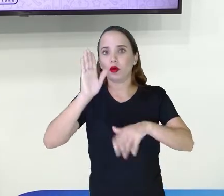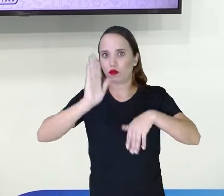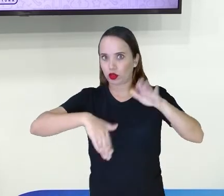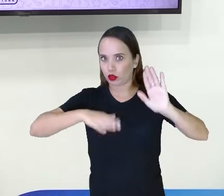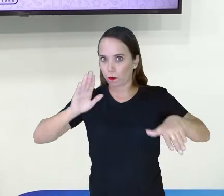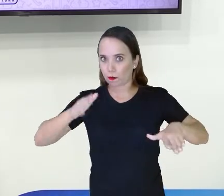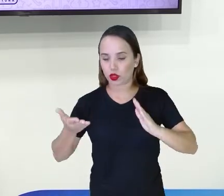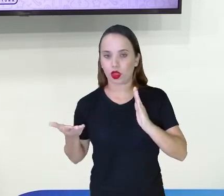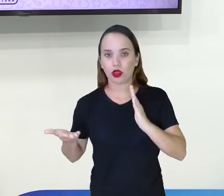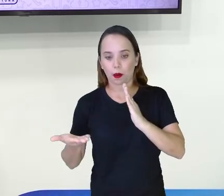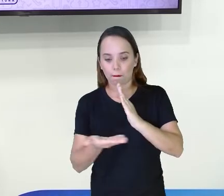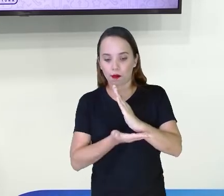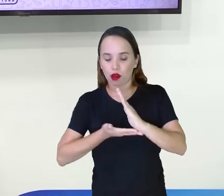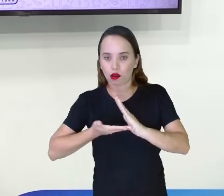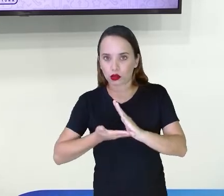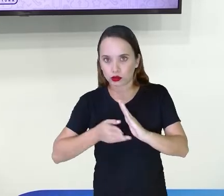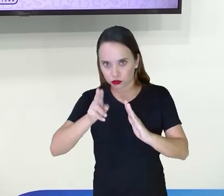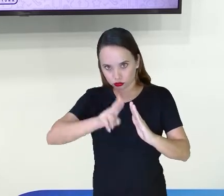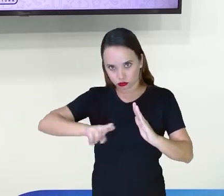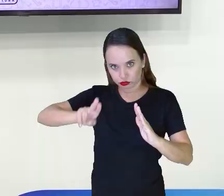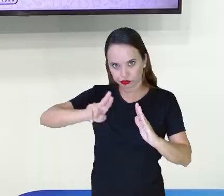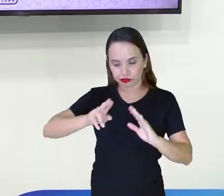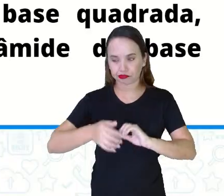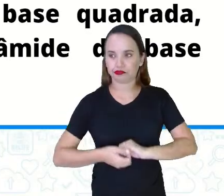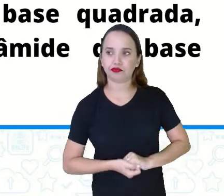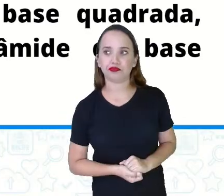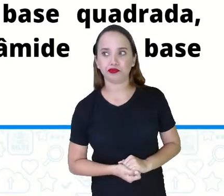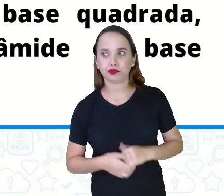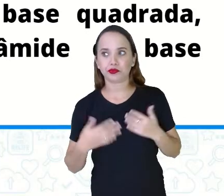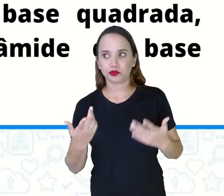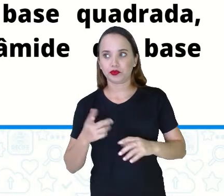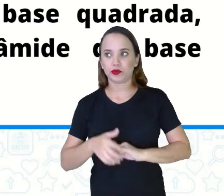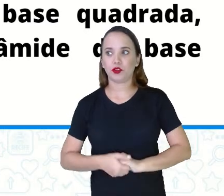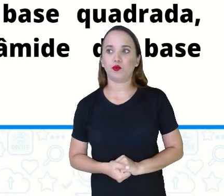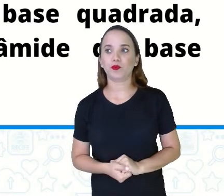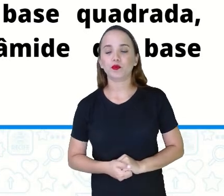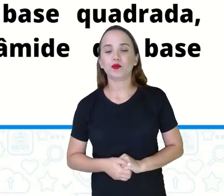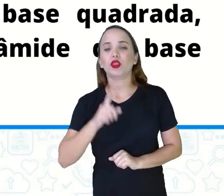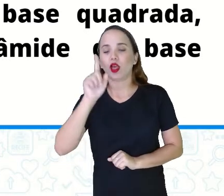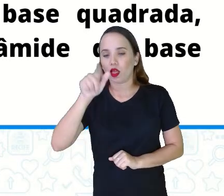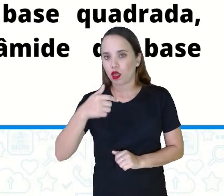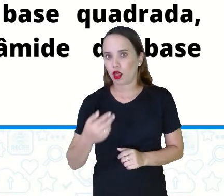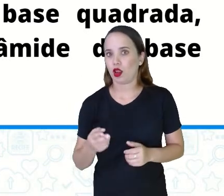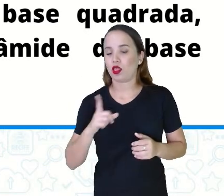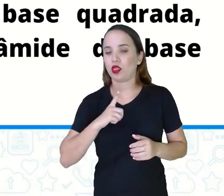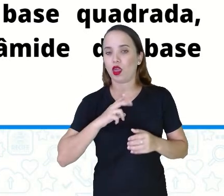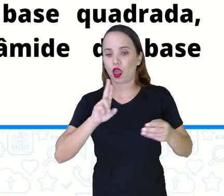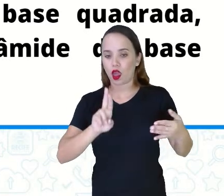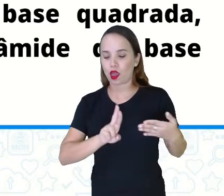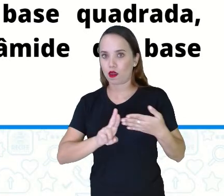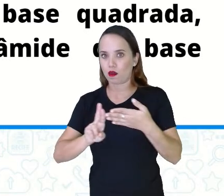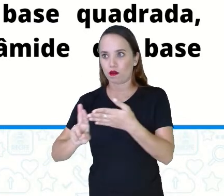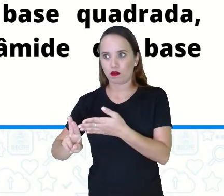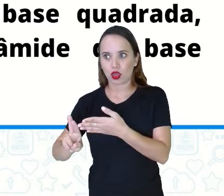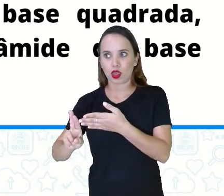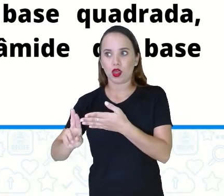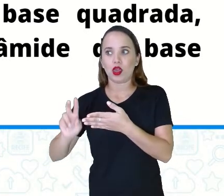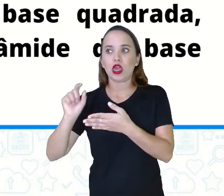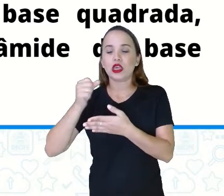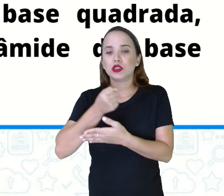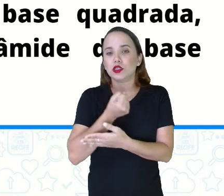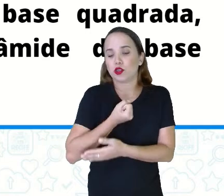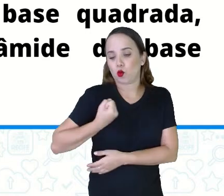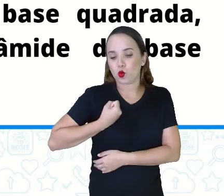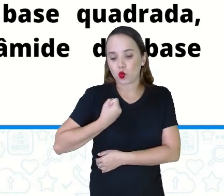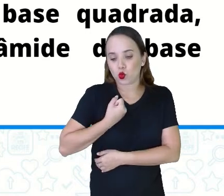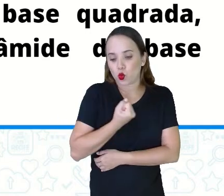eu vou utilizar, tá? A classificação das pirâmides é feita tendo como referência o número